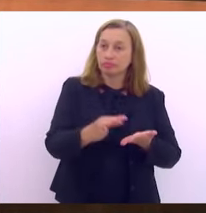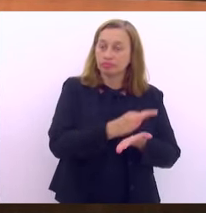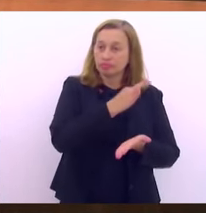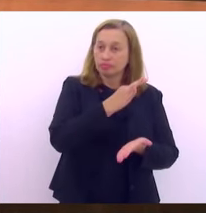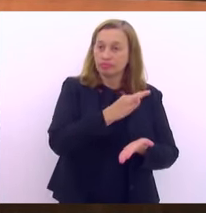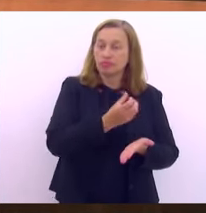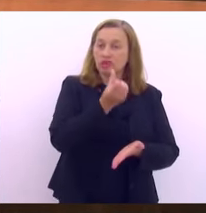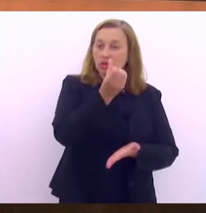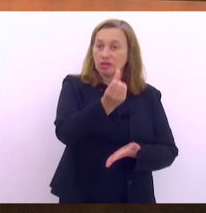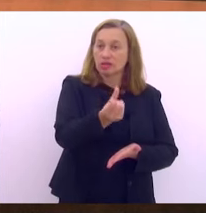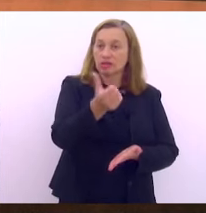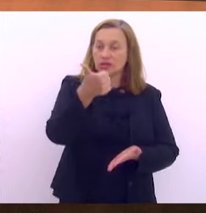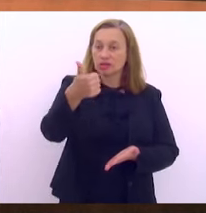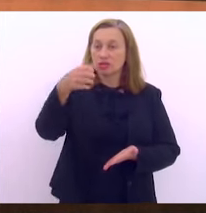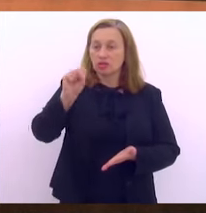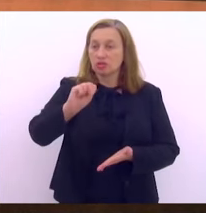valor de